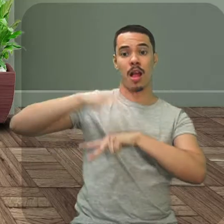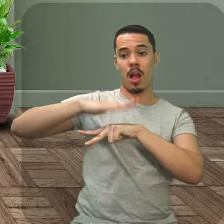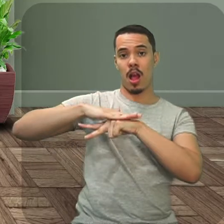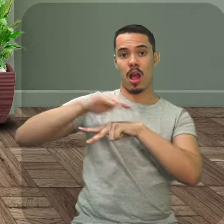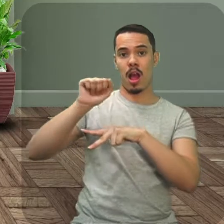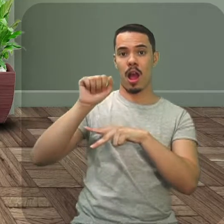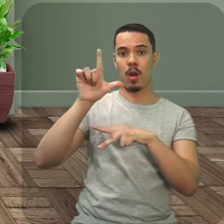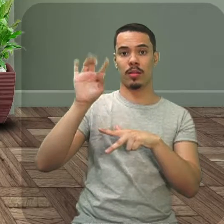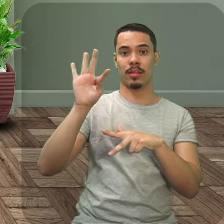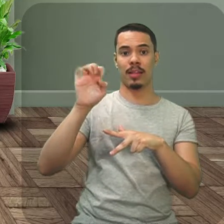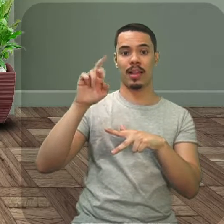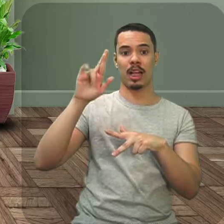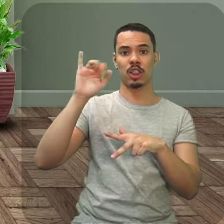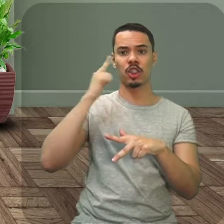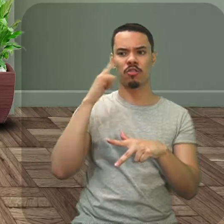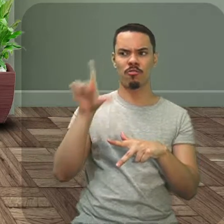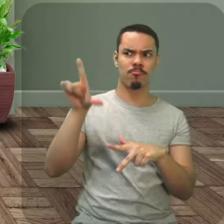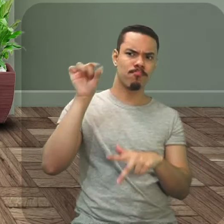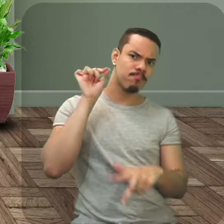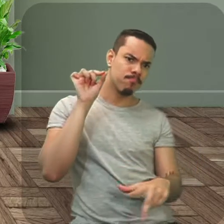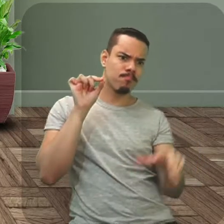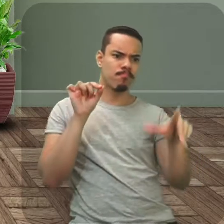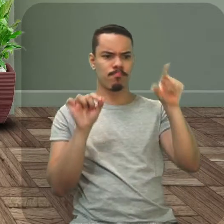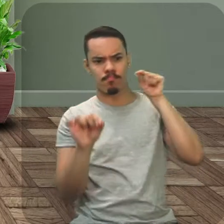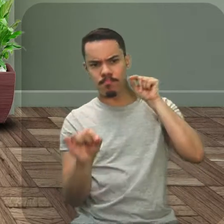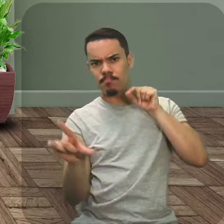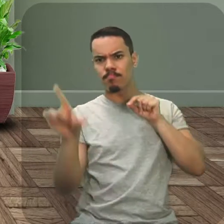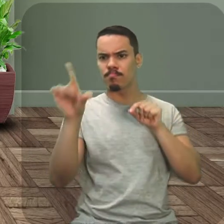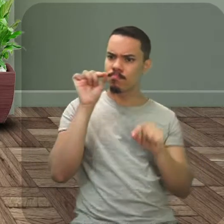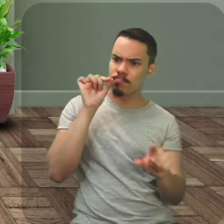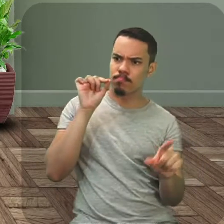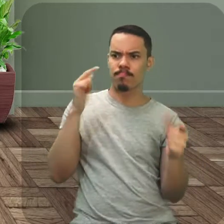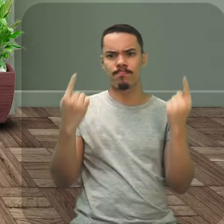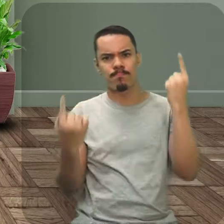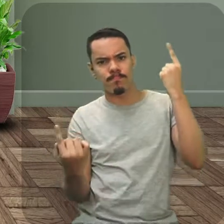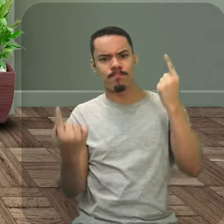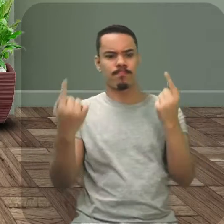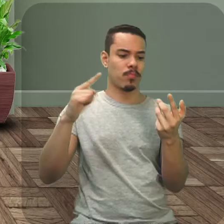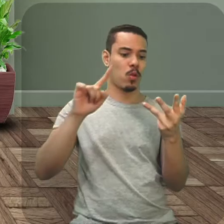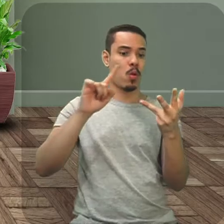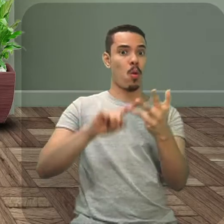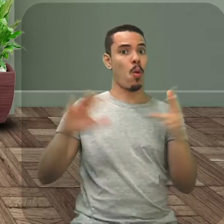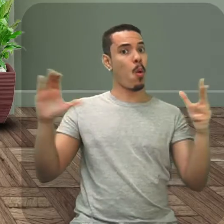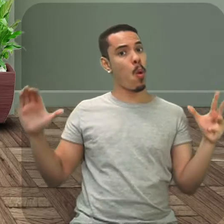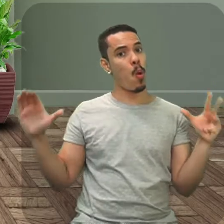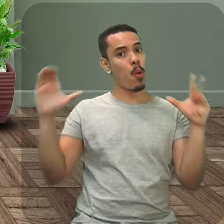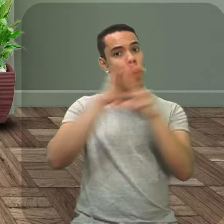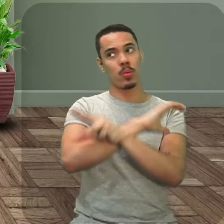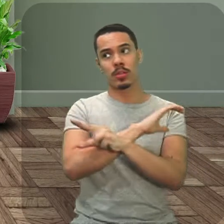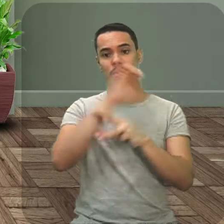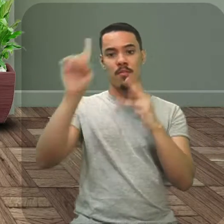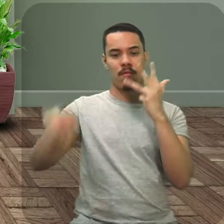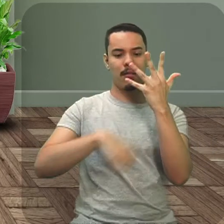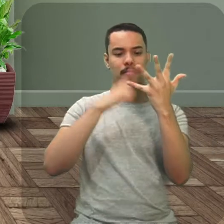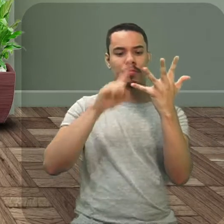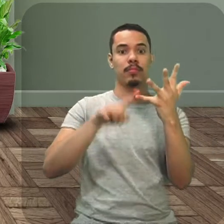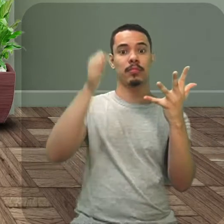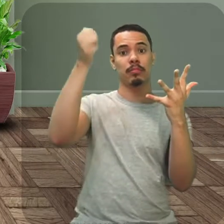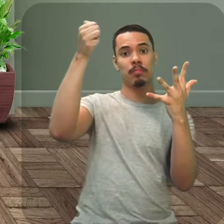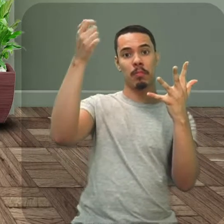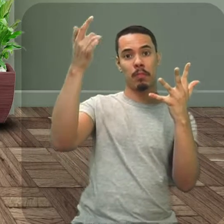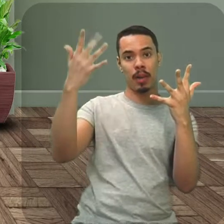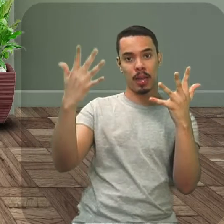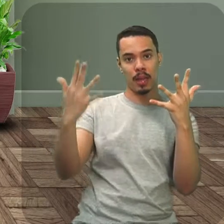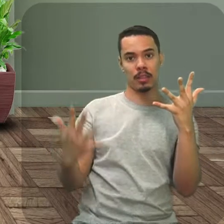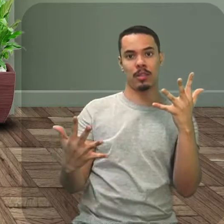nome de um dia de opção alternância né Qual oclusivo a conclusão explicativa